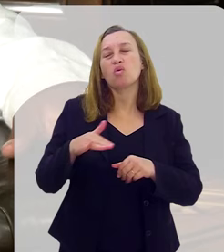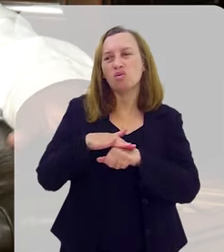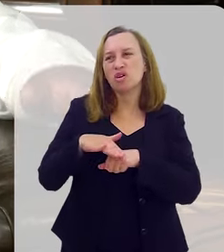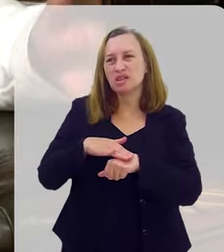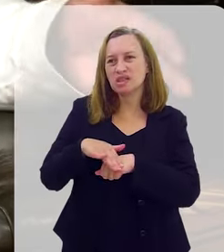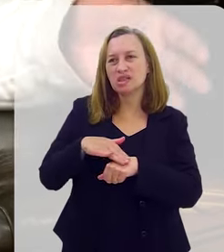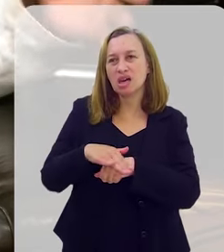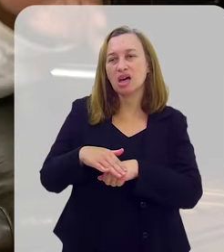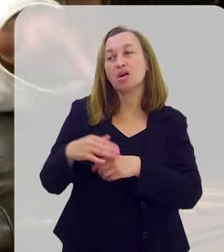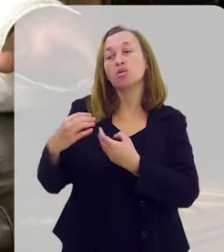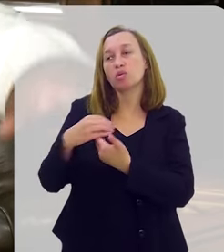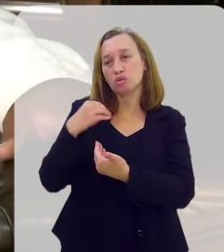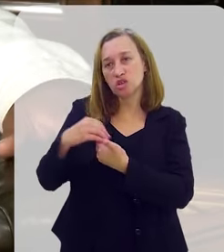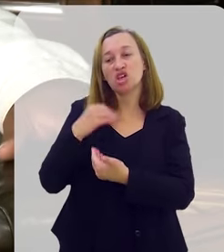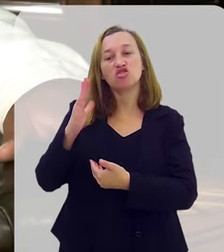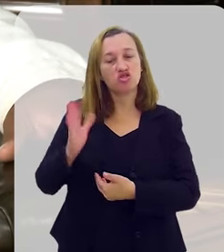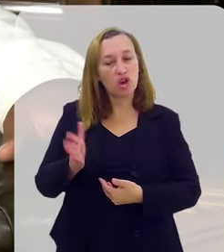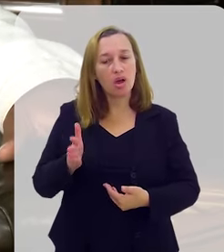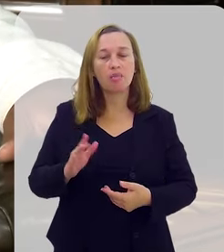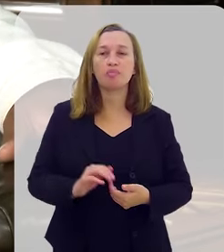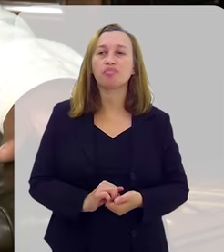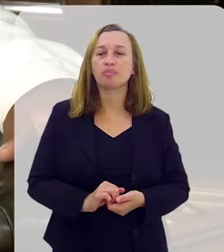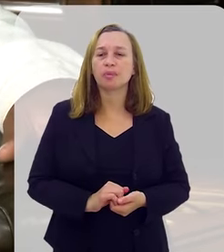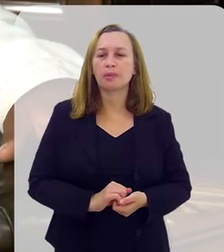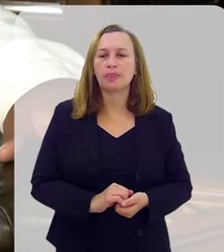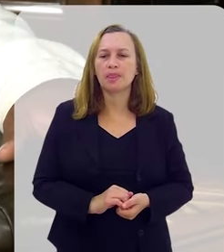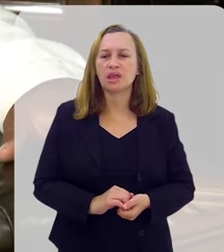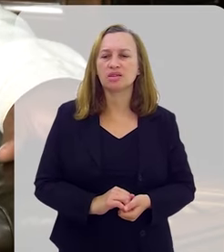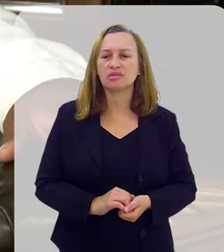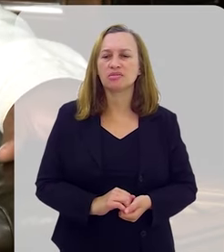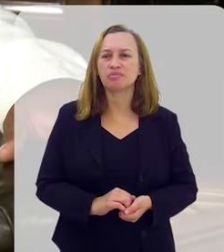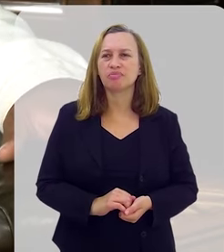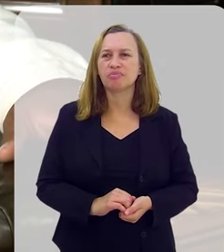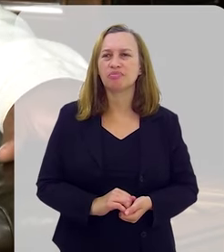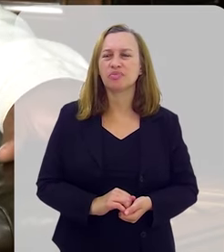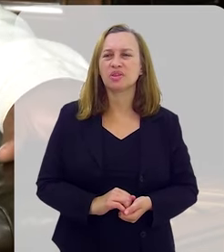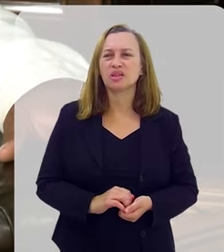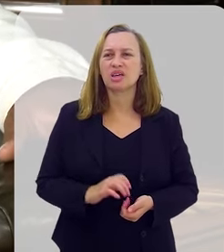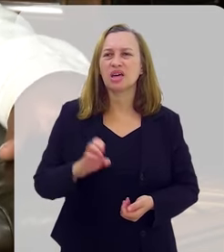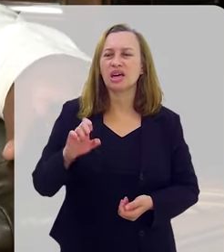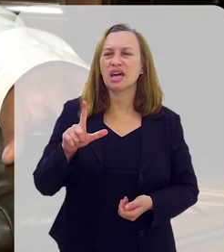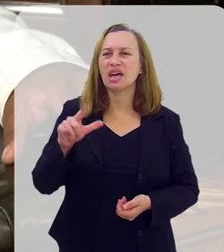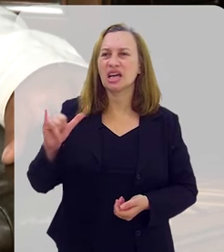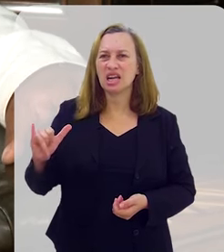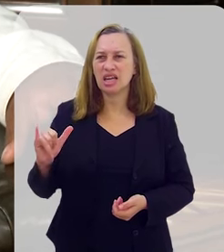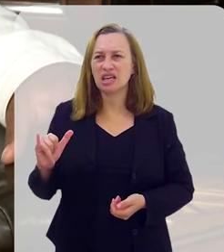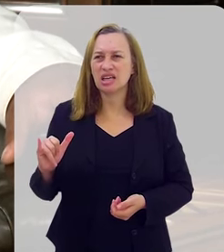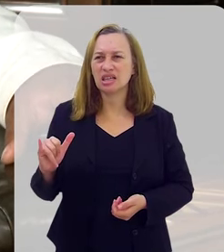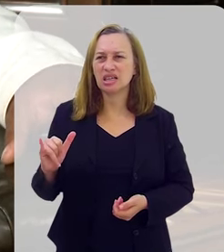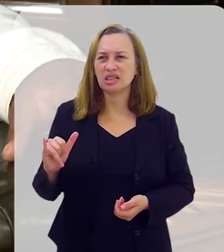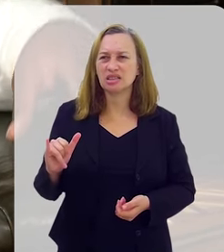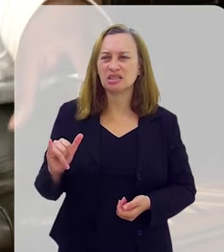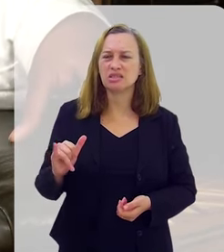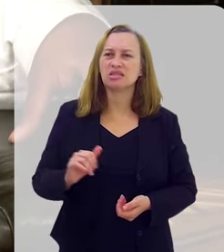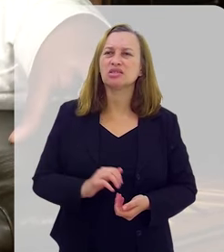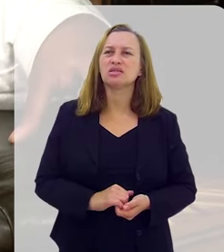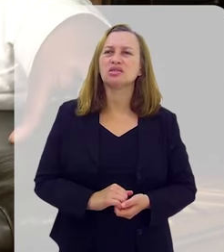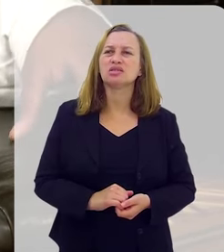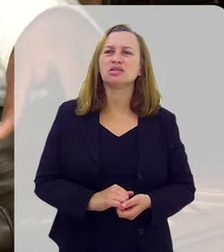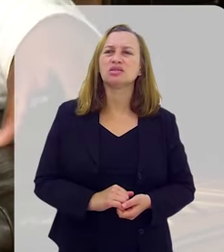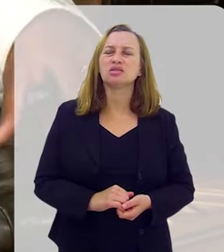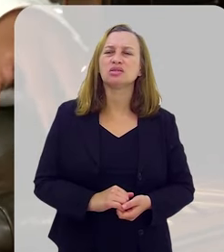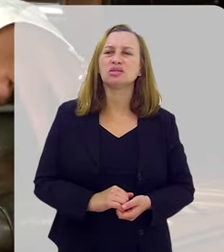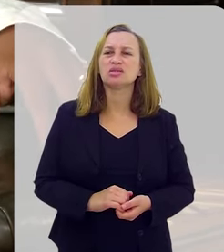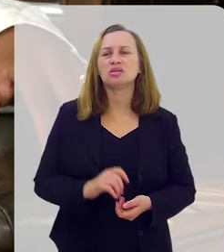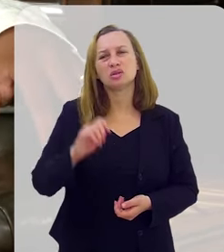algumas ideias, de receber até alguns conselhos. Olha que legal. E o Eli, além de trazer uma consistência